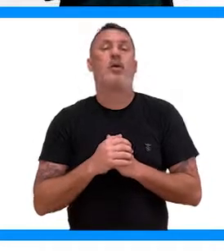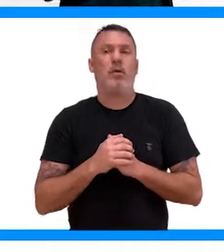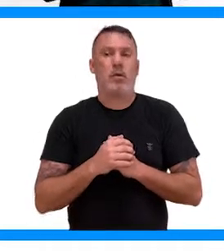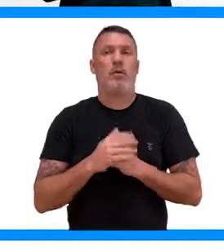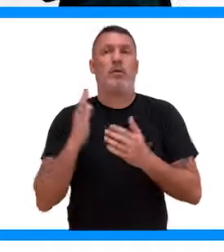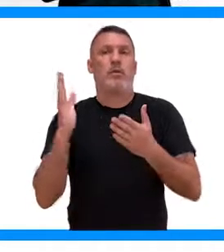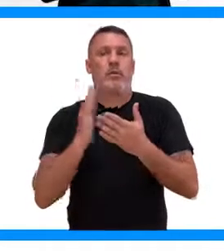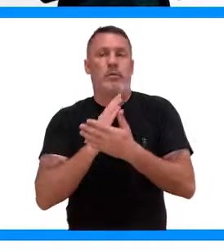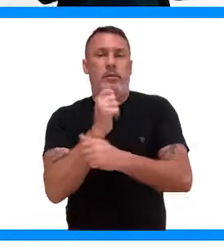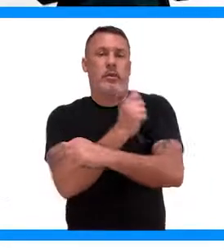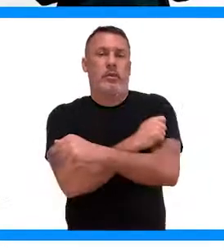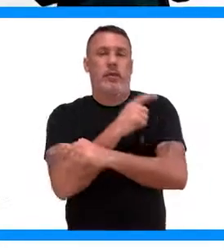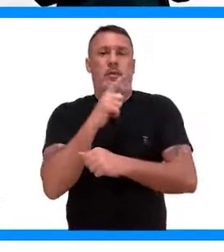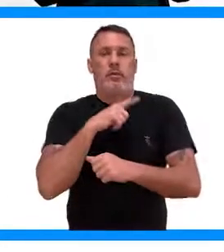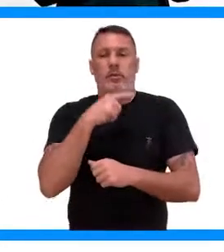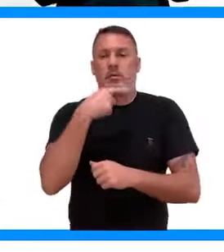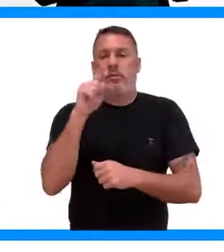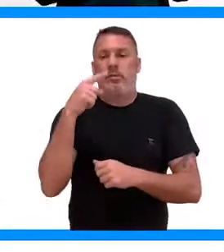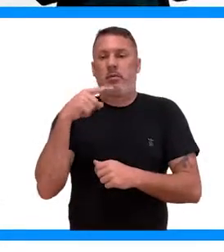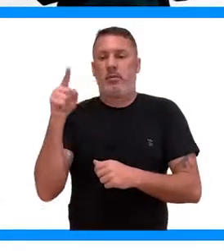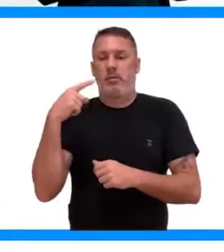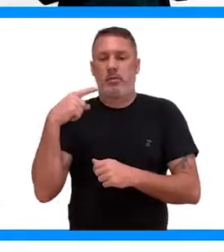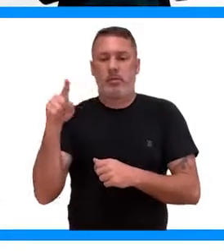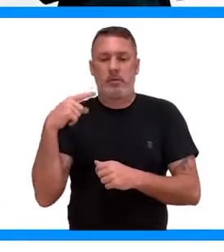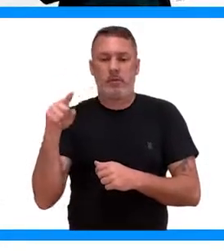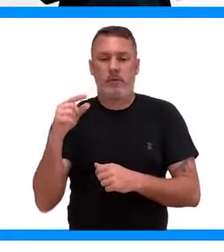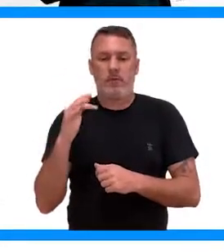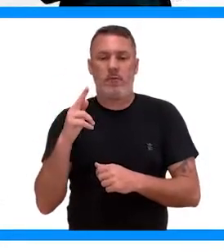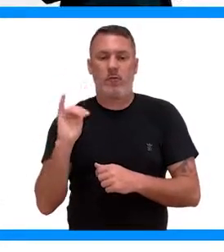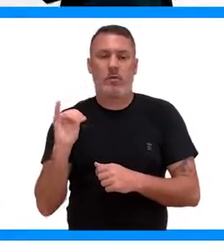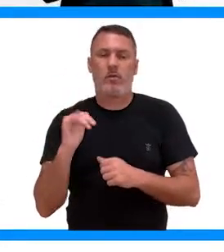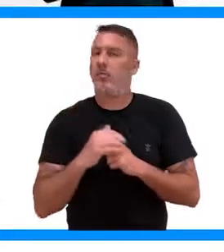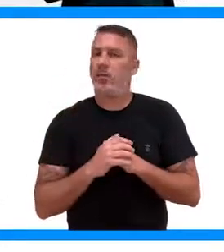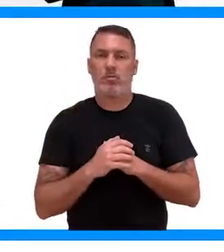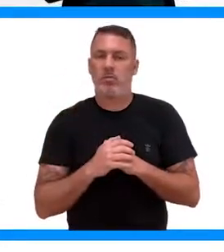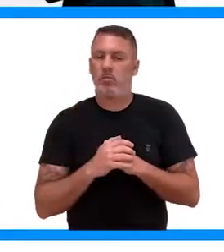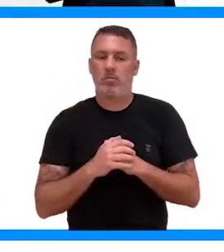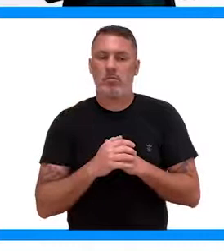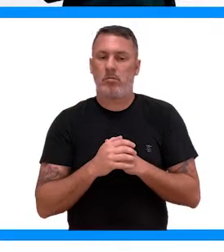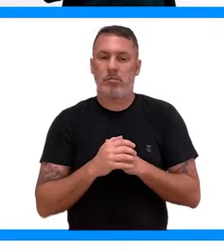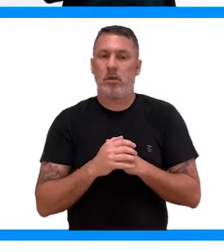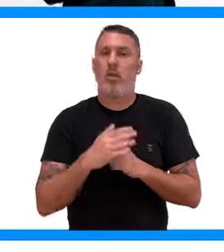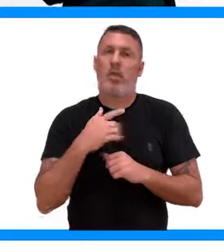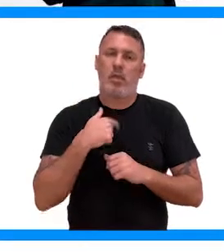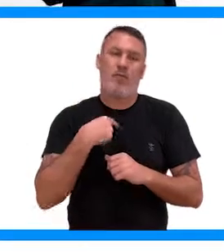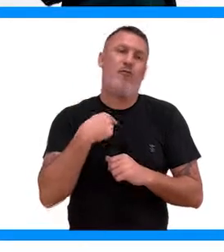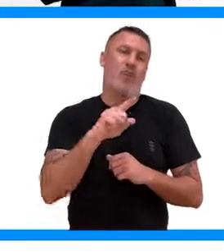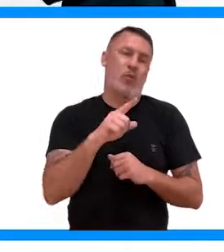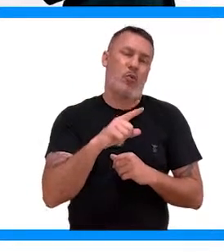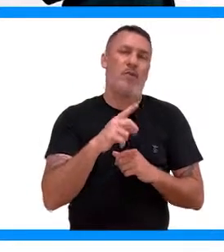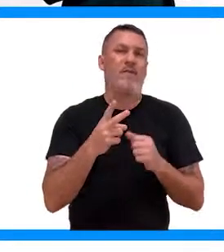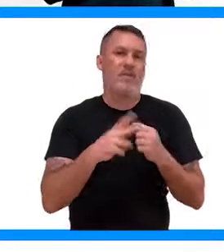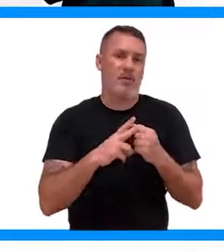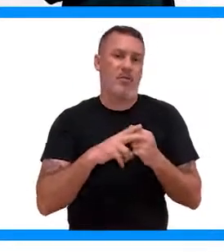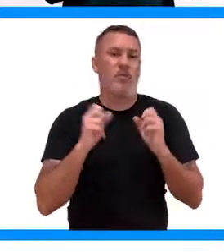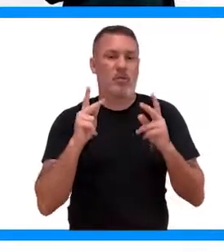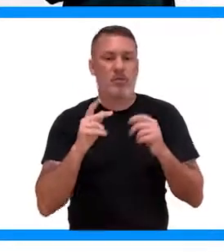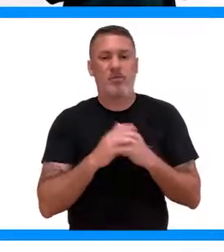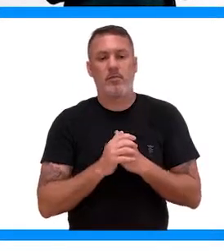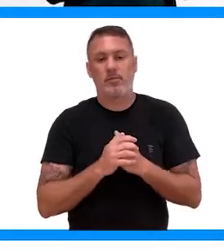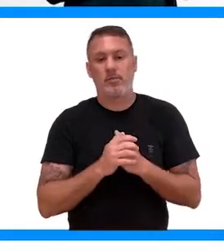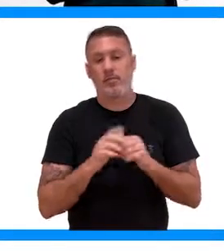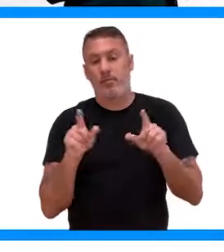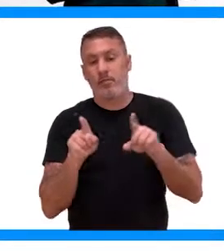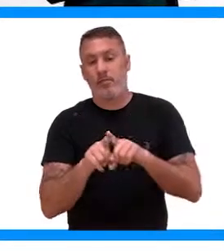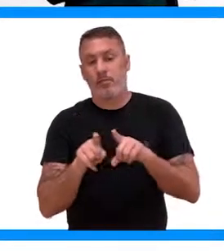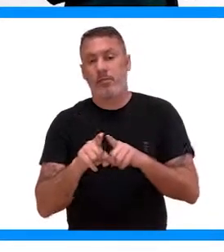foi. Muitos alunos colocam acento na palavrinha foi. Então, fui eu fui, né, o